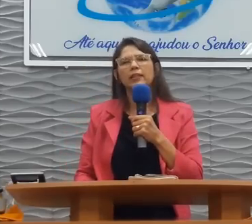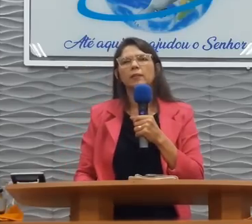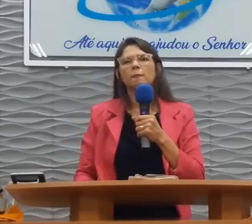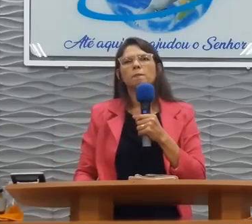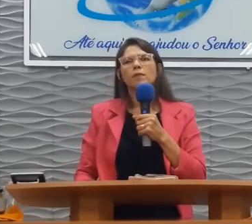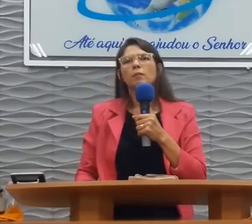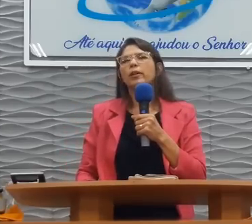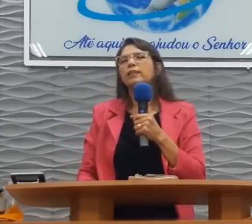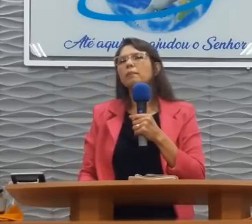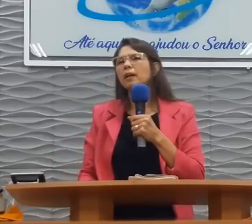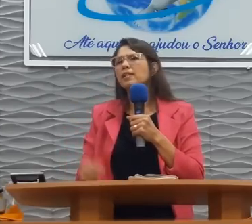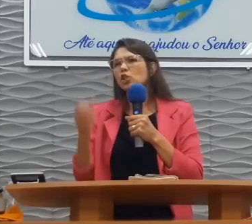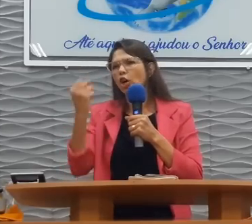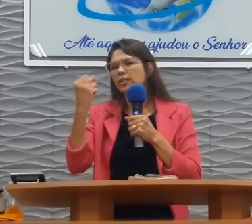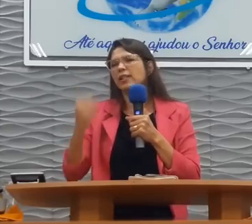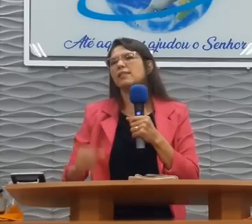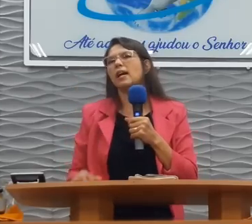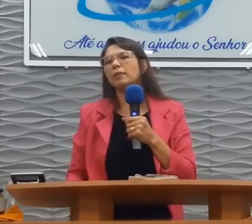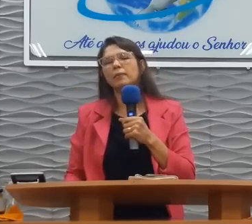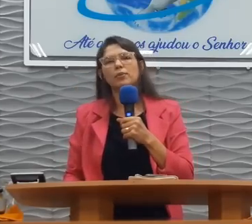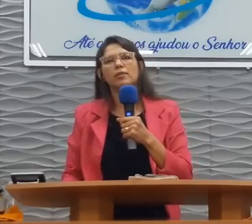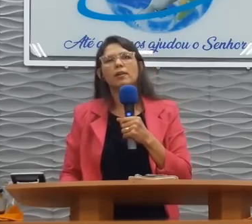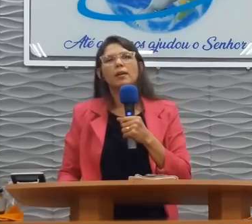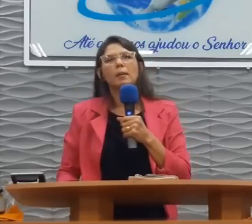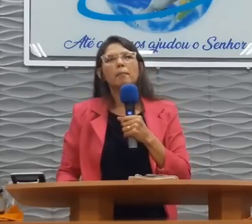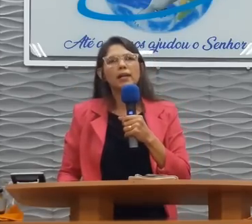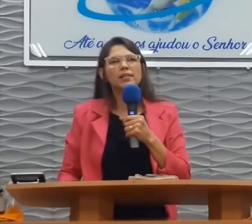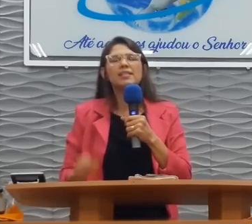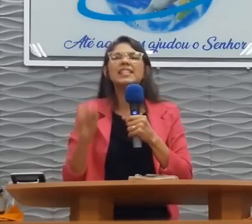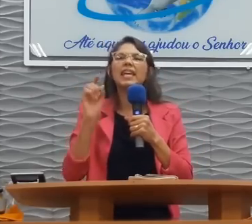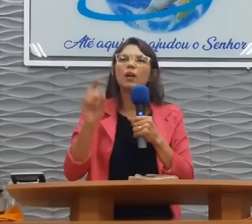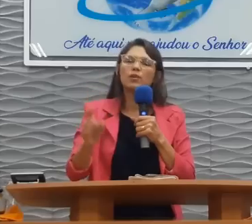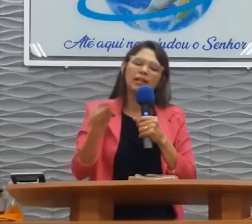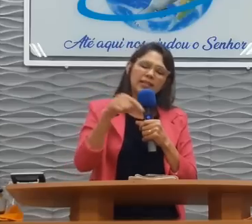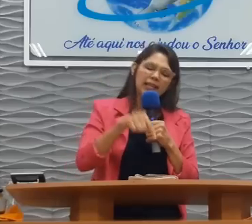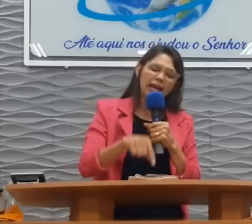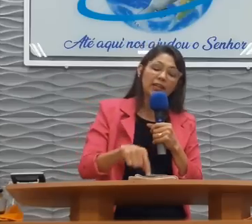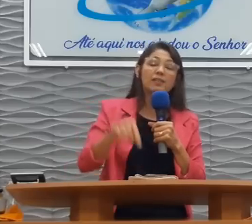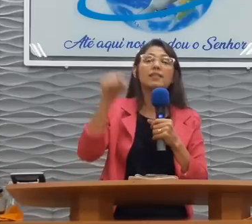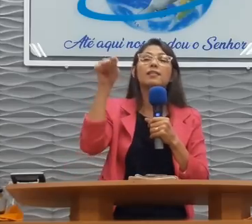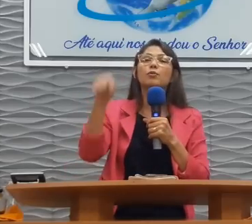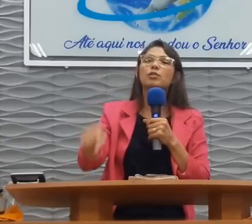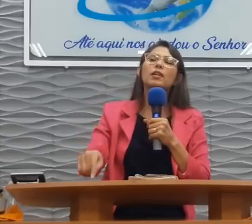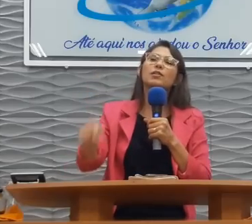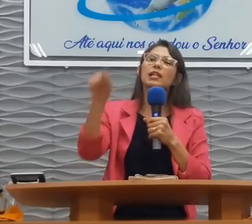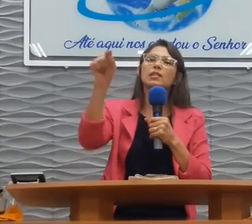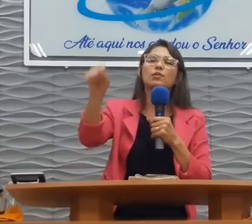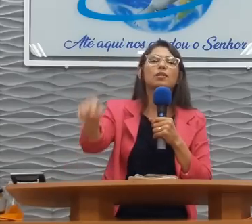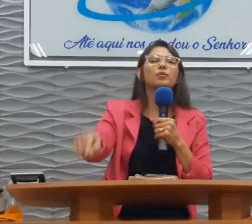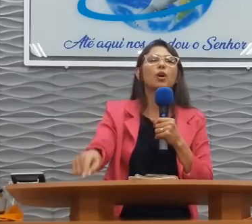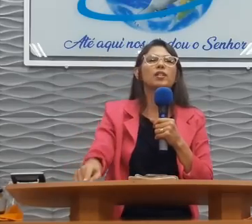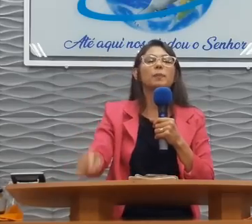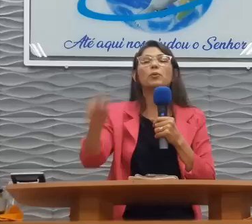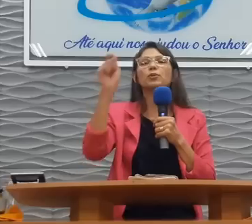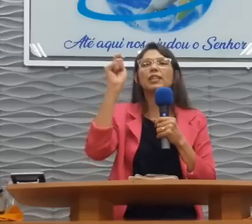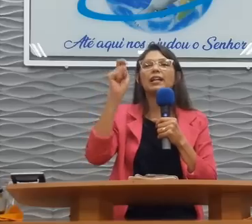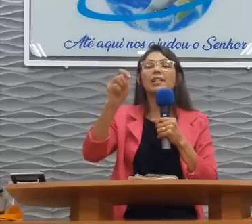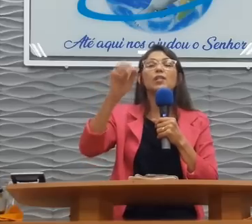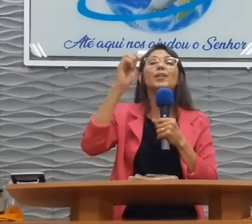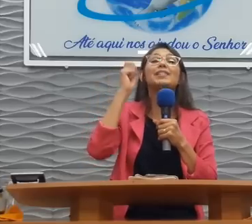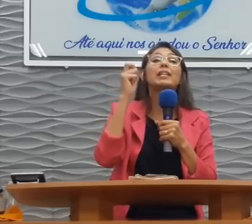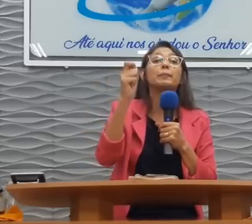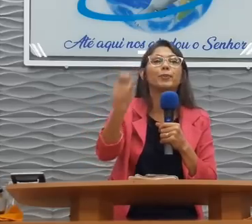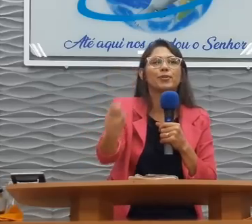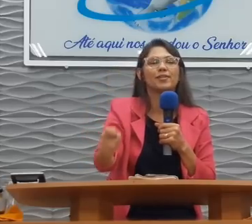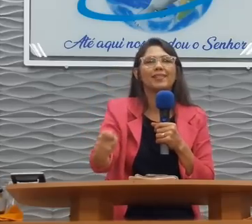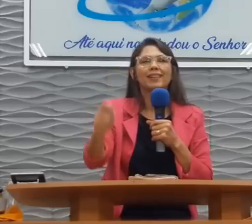minha mãe. Porque tem mães tóxicas, sabe, irmãos? Mas Deus, aquelas que são de Deus, elas não são tóxicas. Pelo contrário,